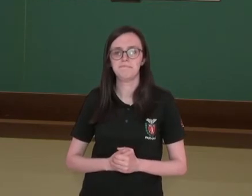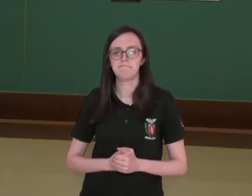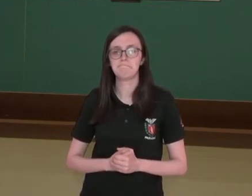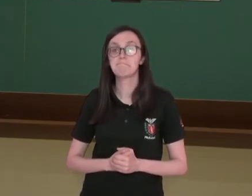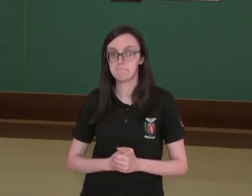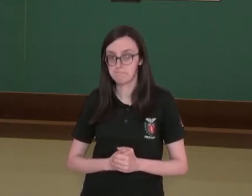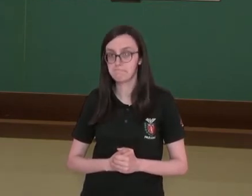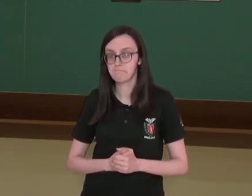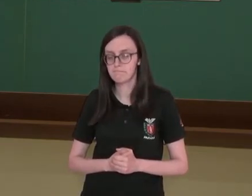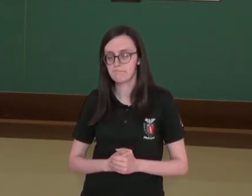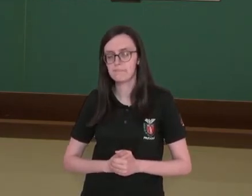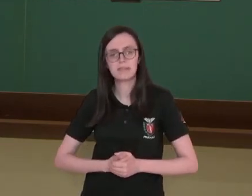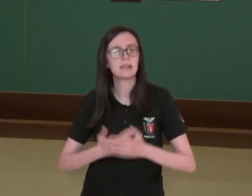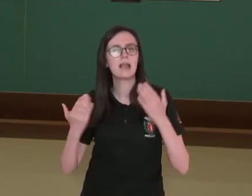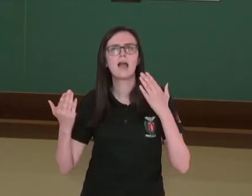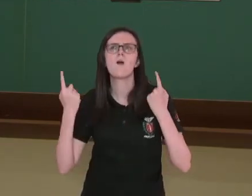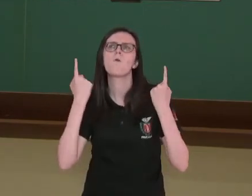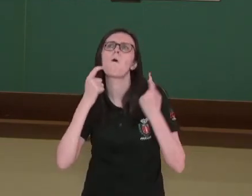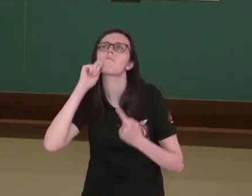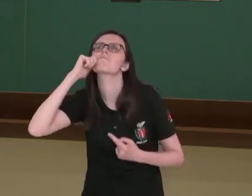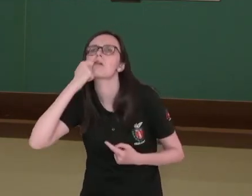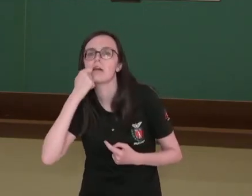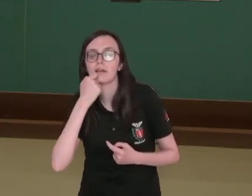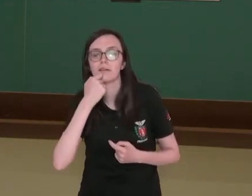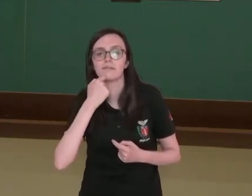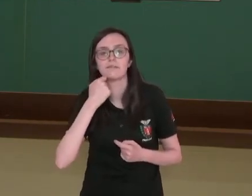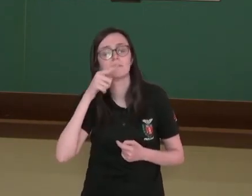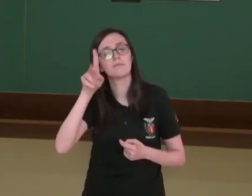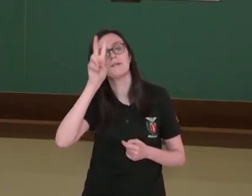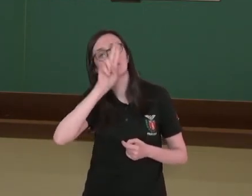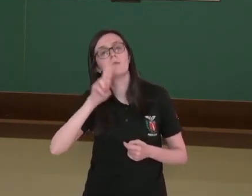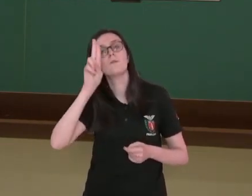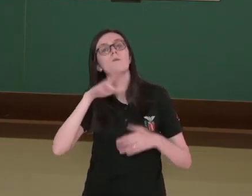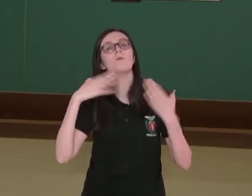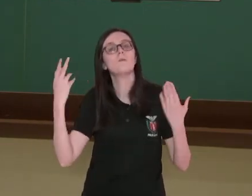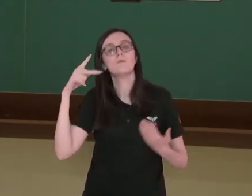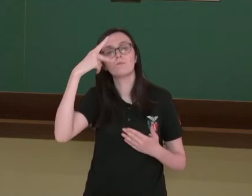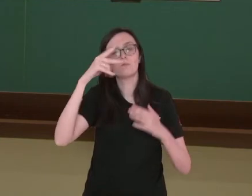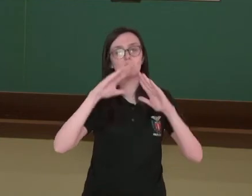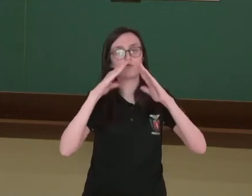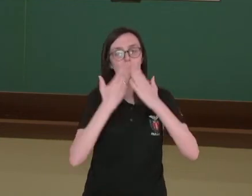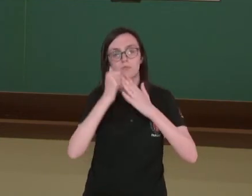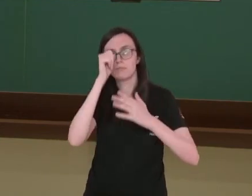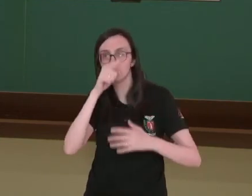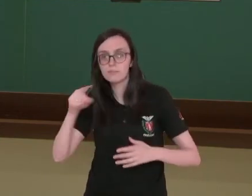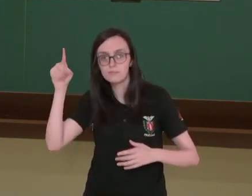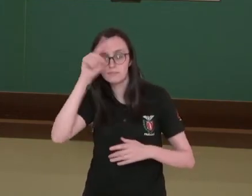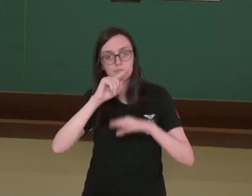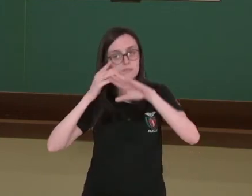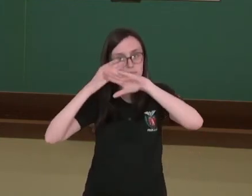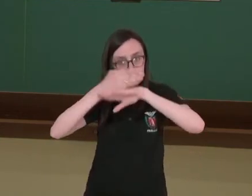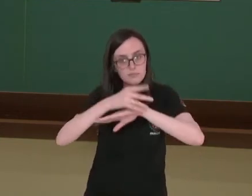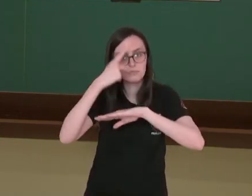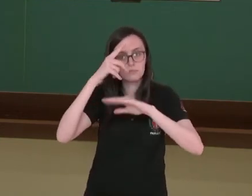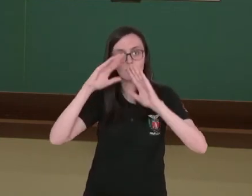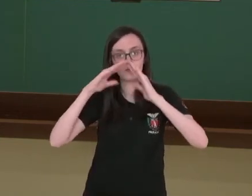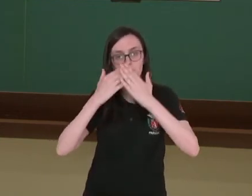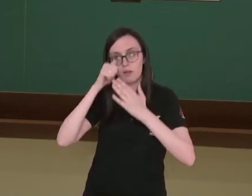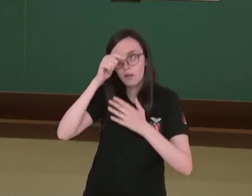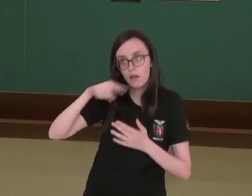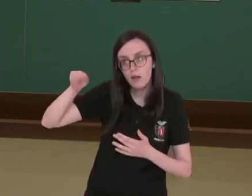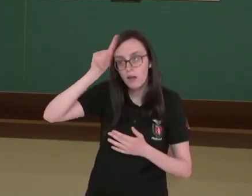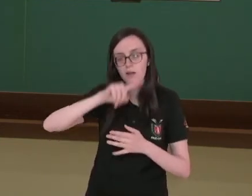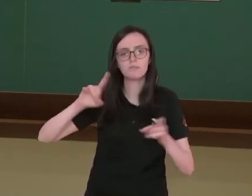www.matific.com.br, tá? Ah, mas qual que é a senha para entrar? Você vai utilizar o seu @escola. Entrando com o seu @escola, já vai estar